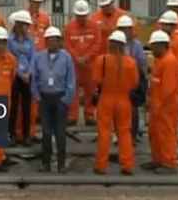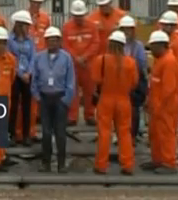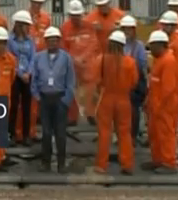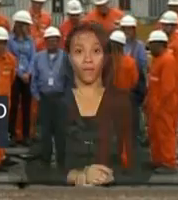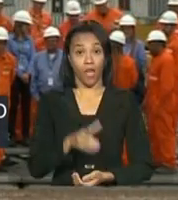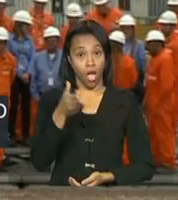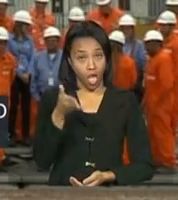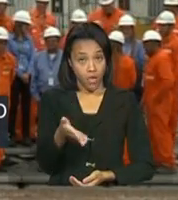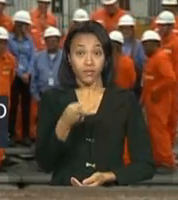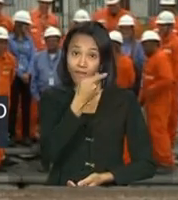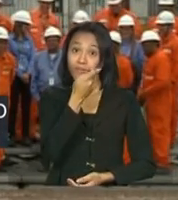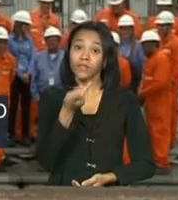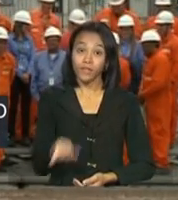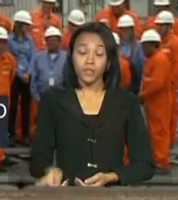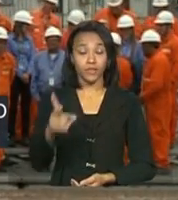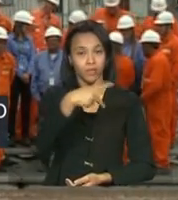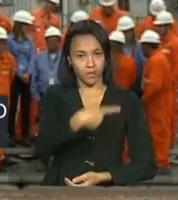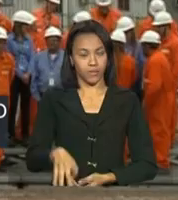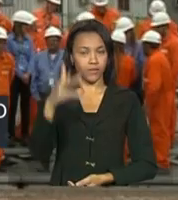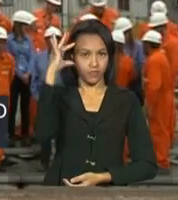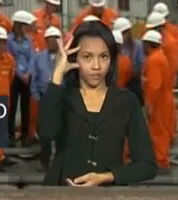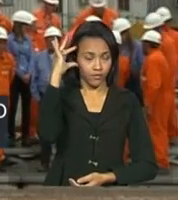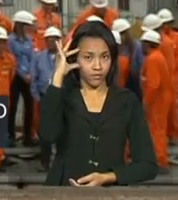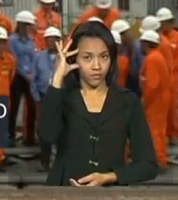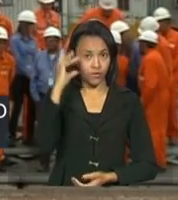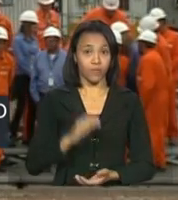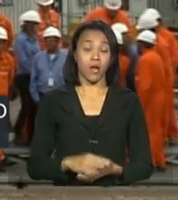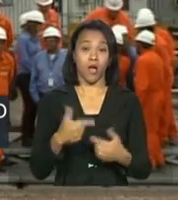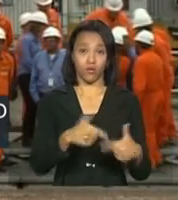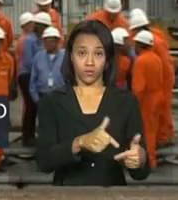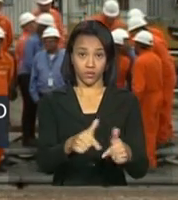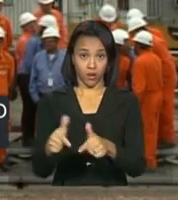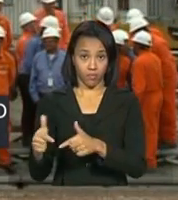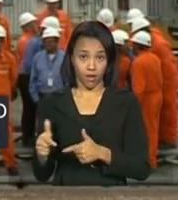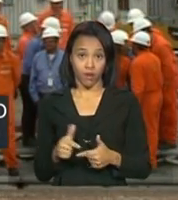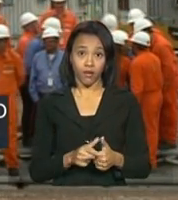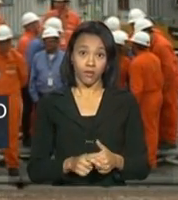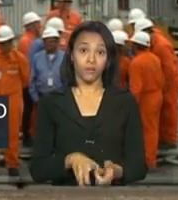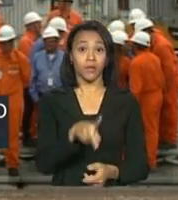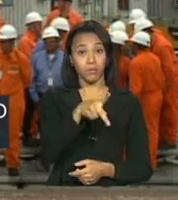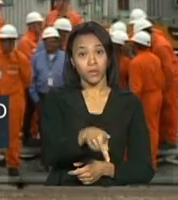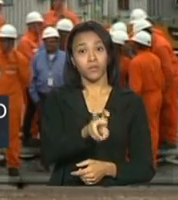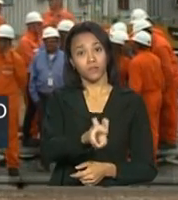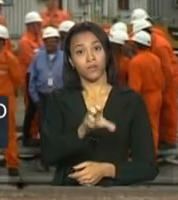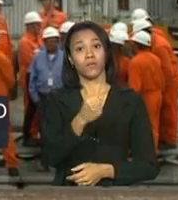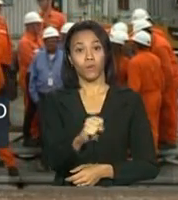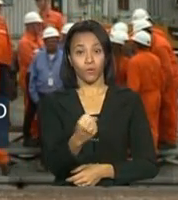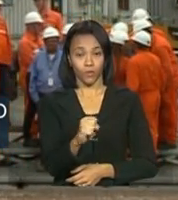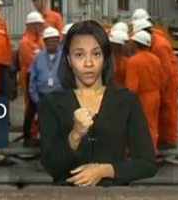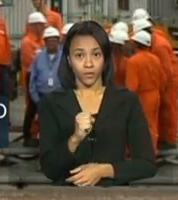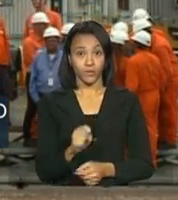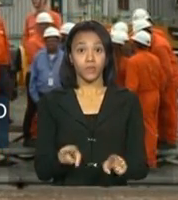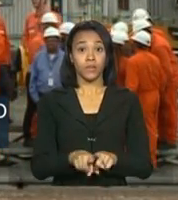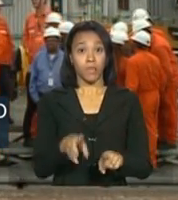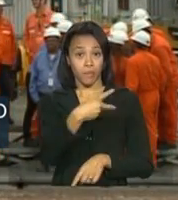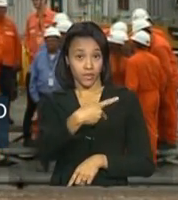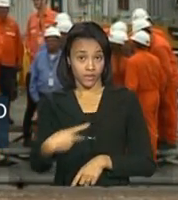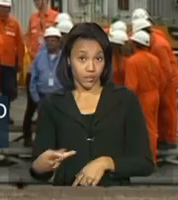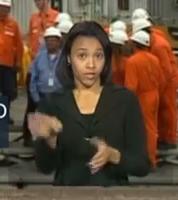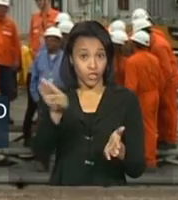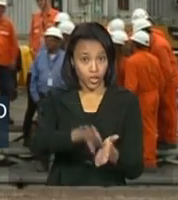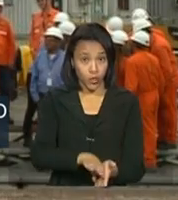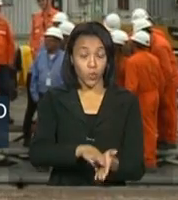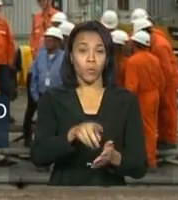Essa é a visita, então, da presidenta Dilma Rousseff às obras da plataforma P58. A presidenta chegou por volta